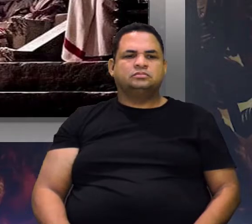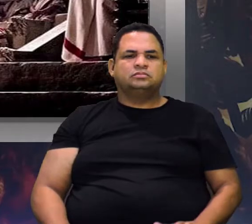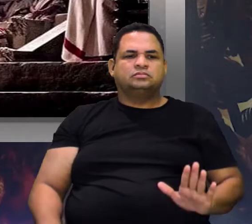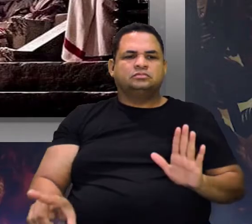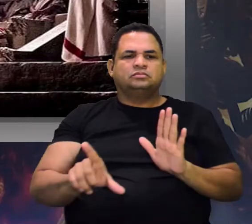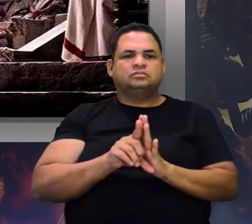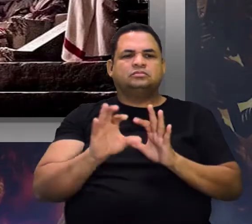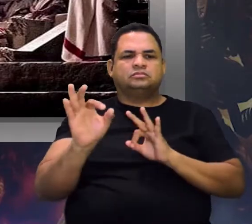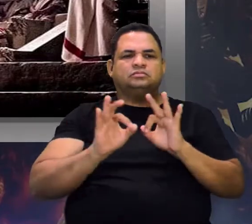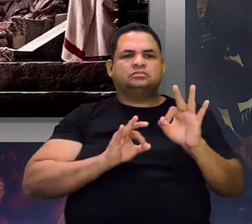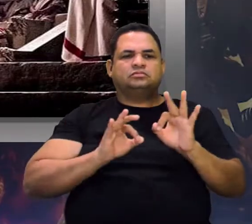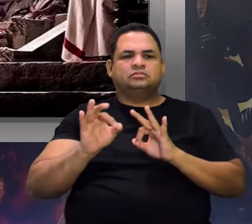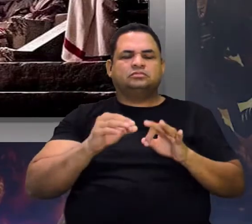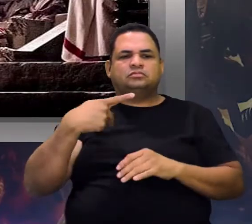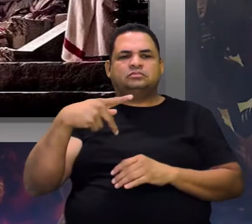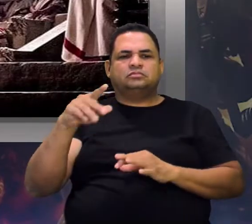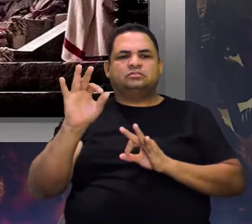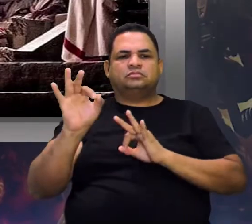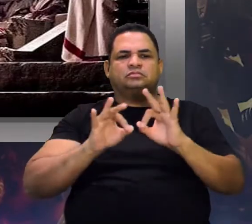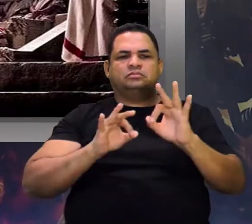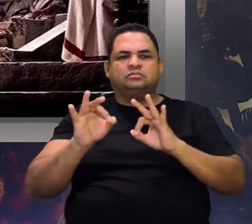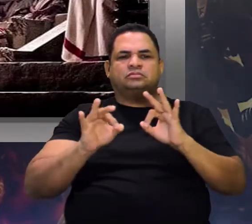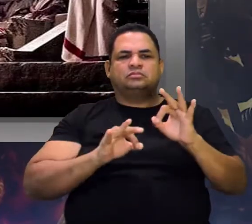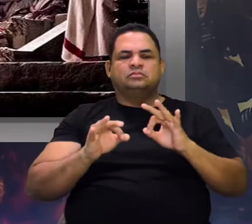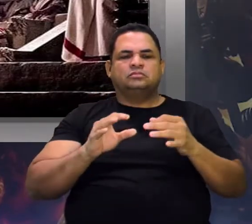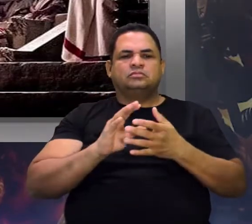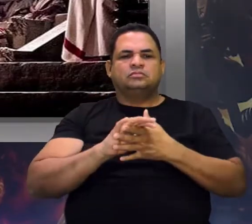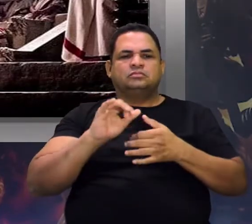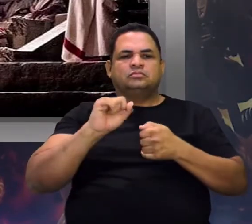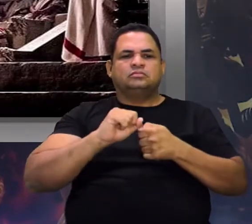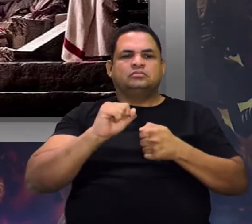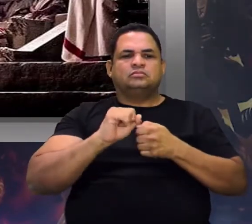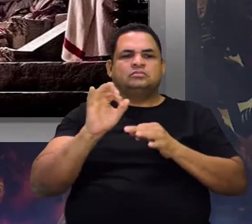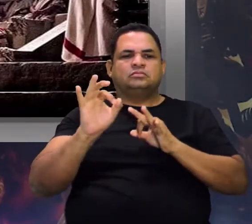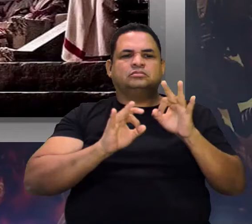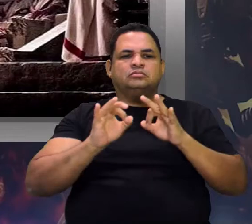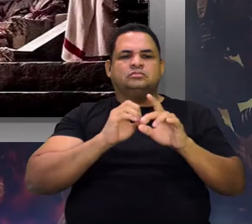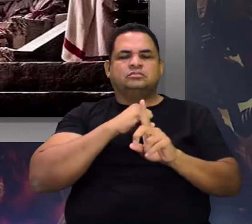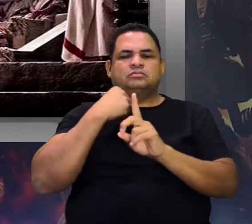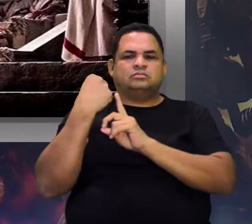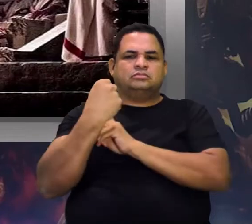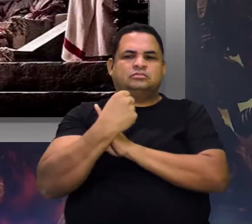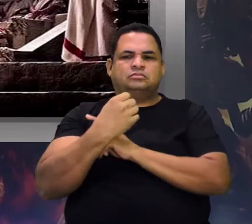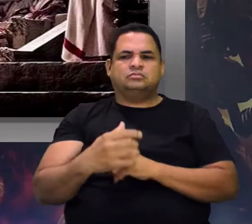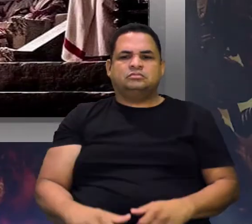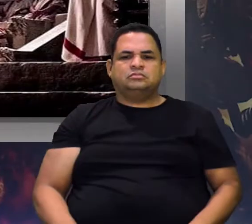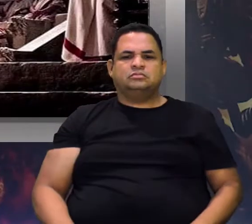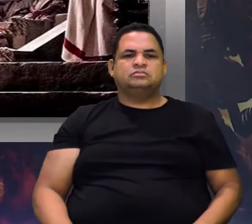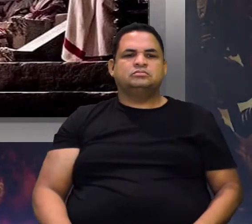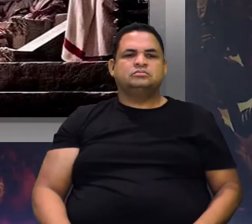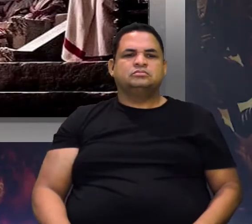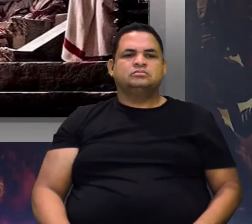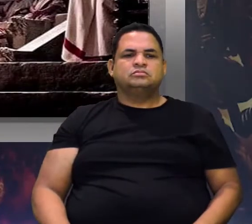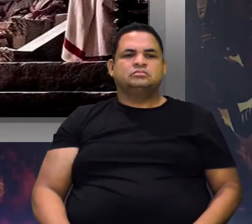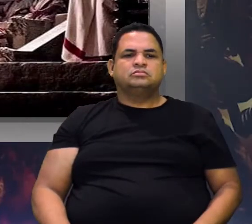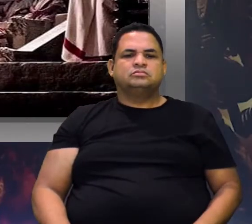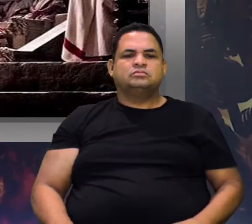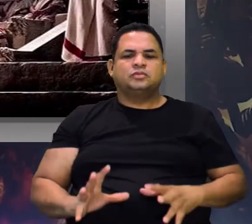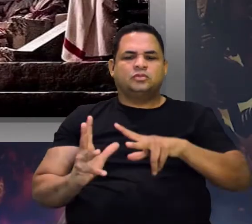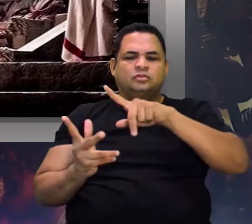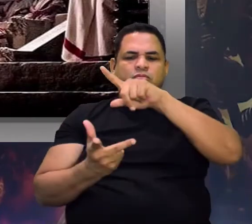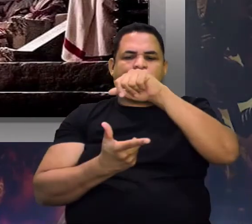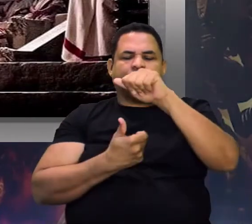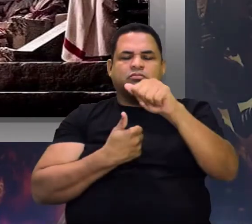Leis que eram formadas para organizar, fazer uma organização social daquele mundo